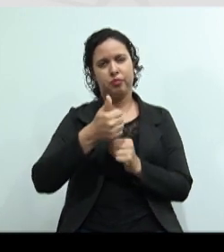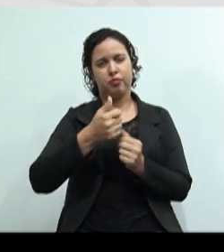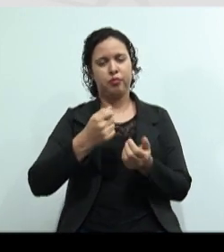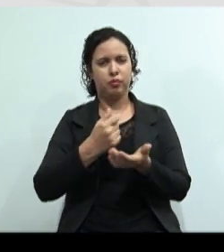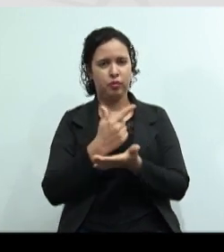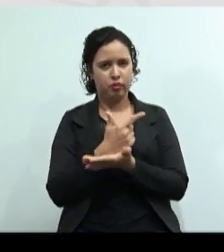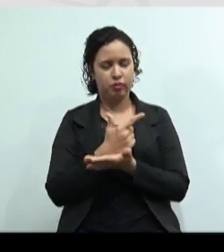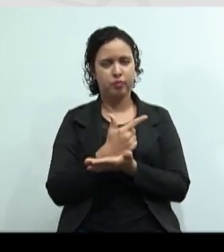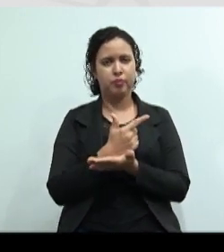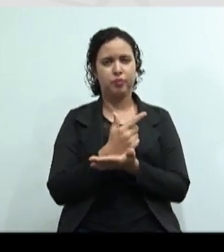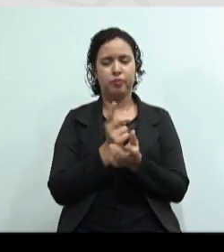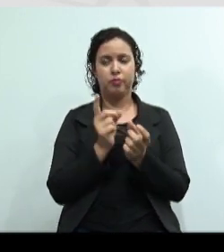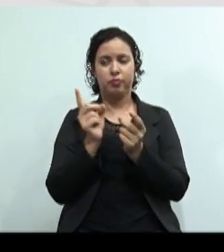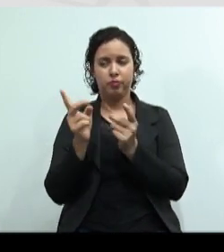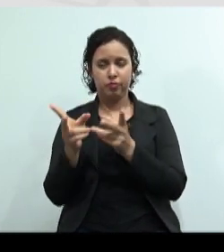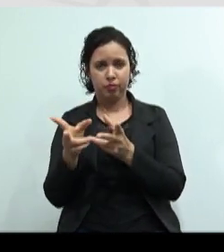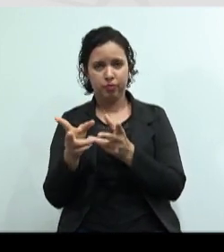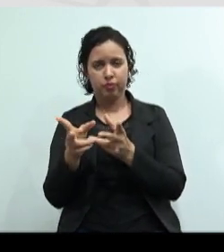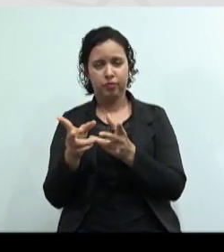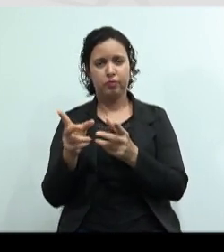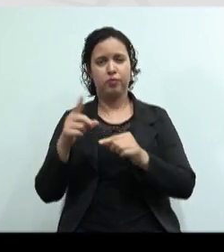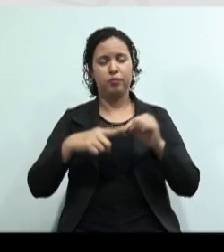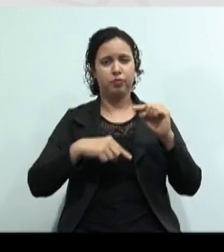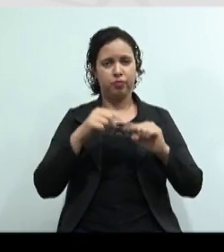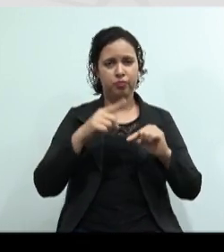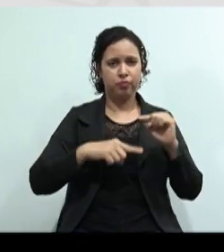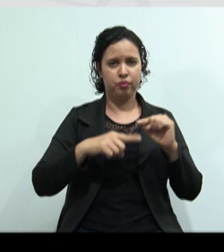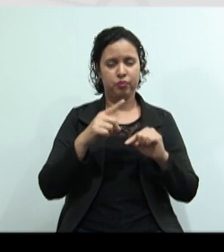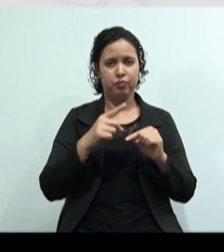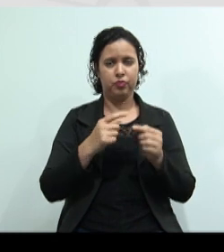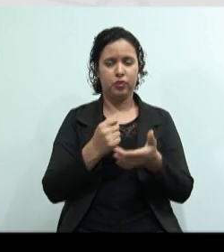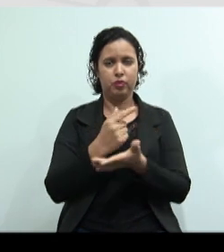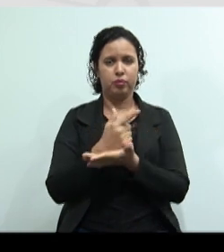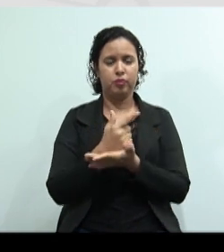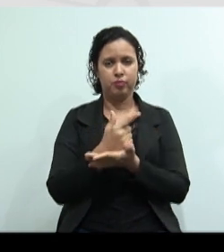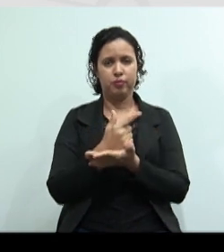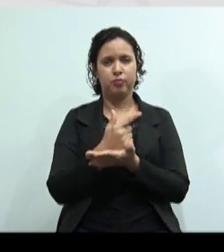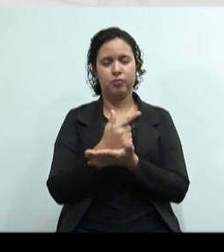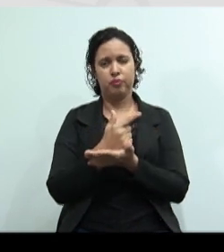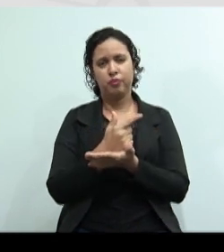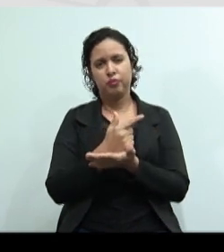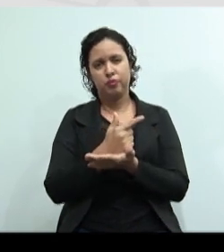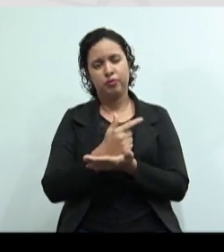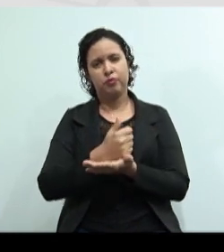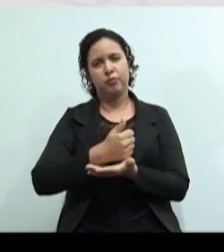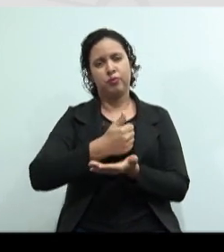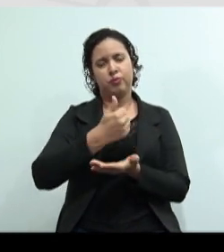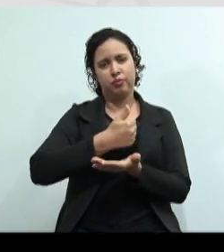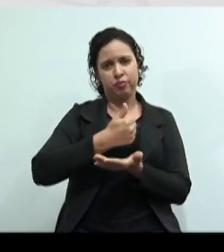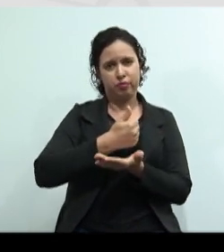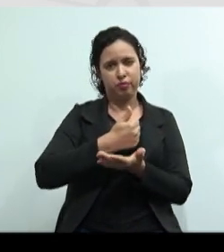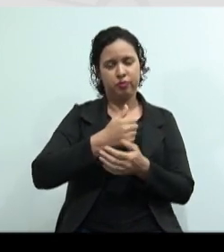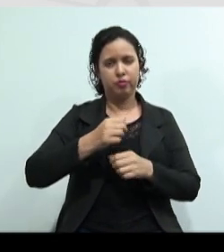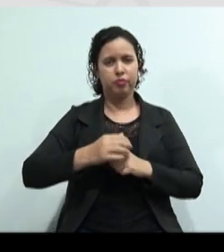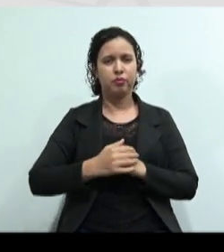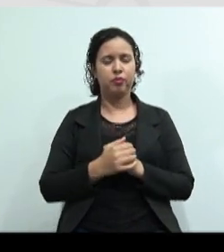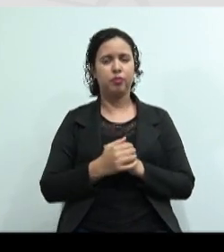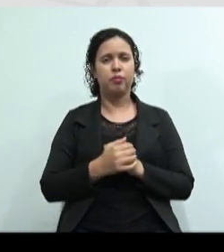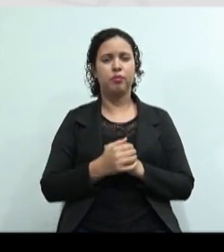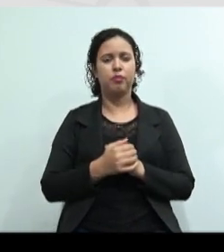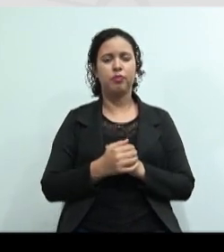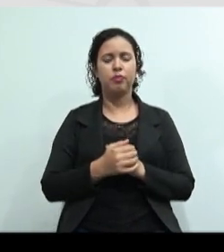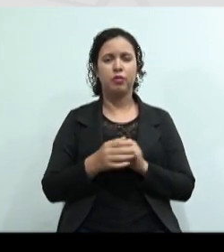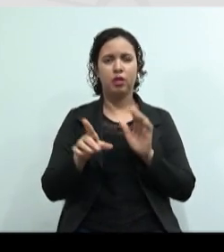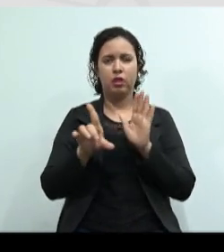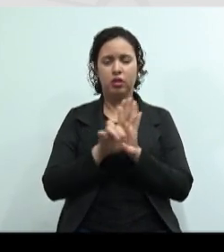são consideradas vendidas os itens adquiridos mais recentemente. Este método não é aceito pela legislação do imposto de